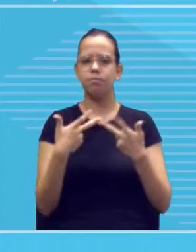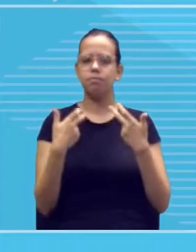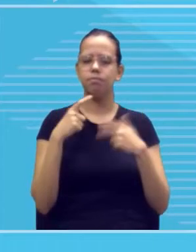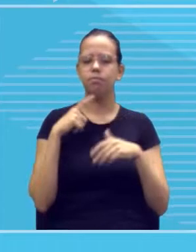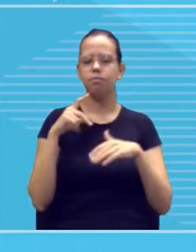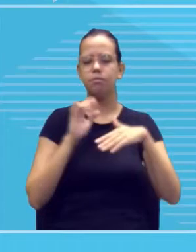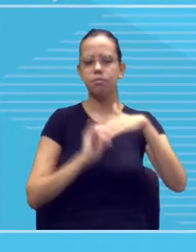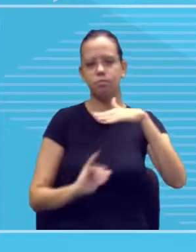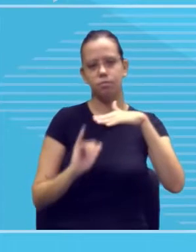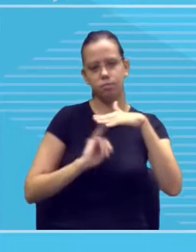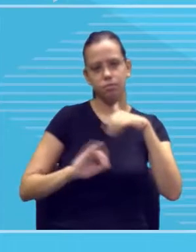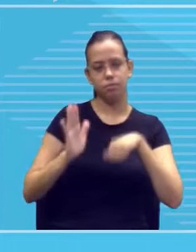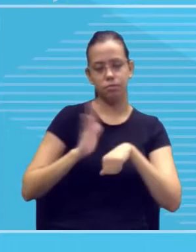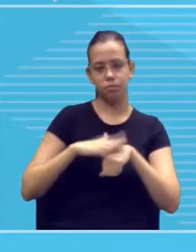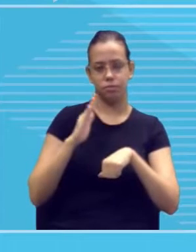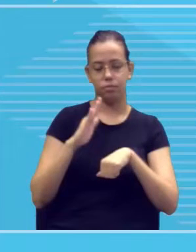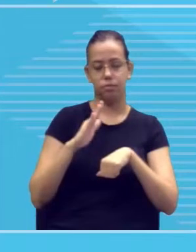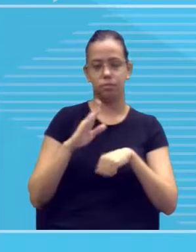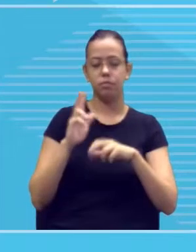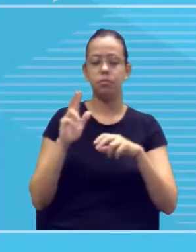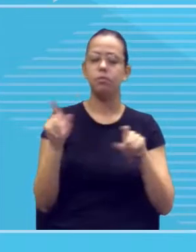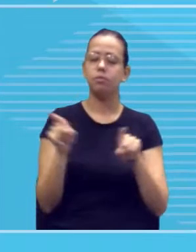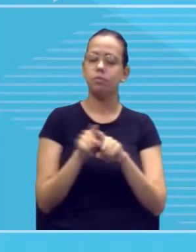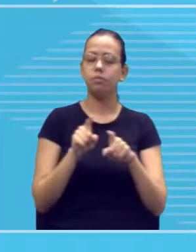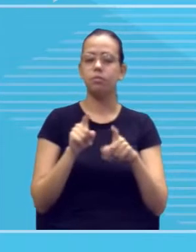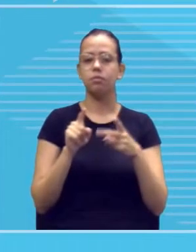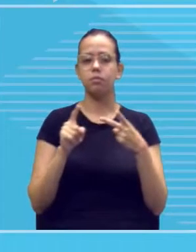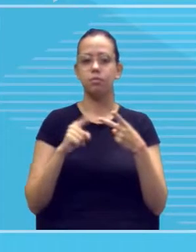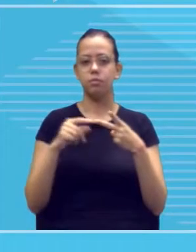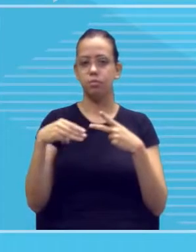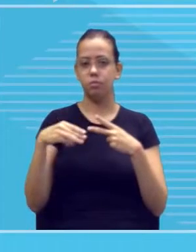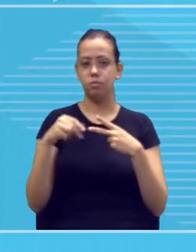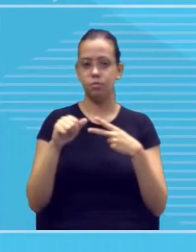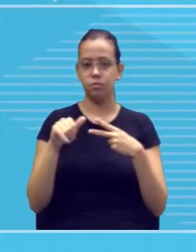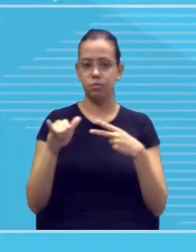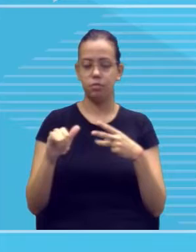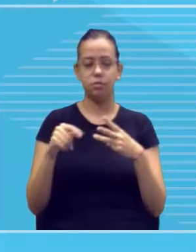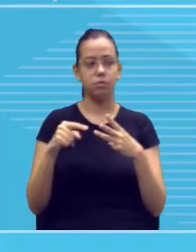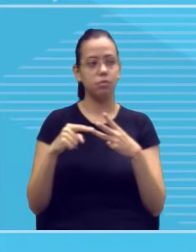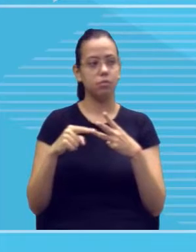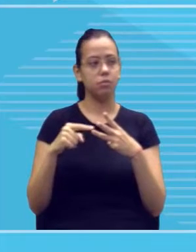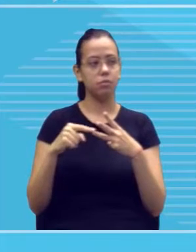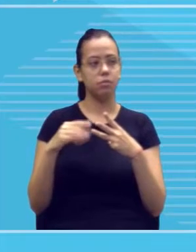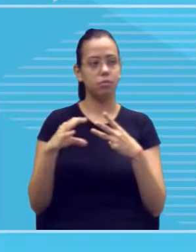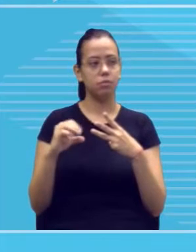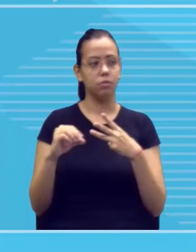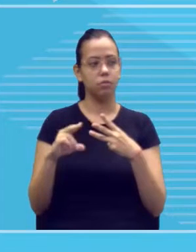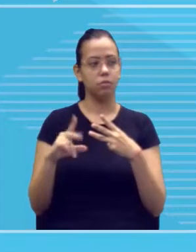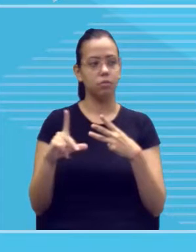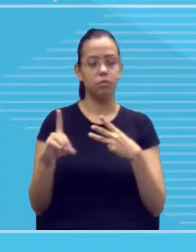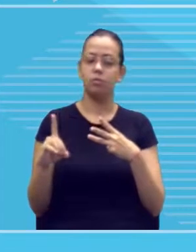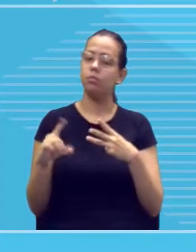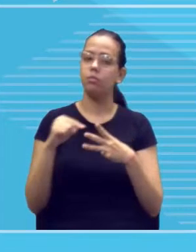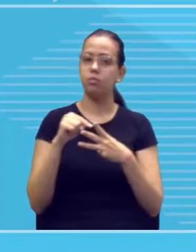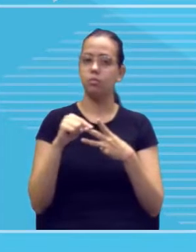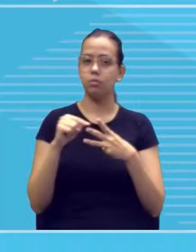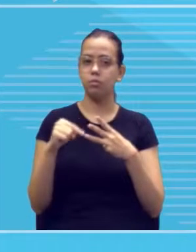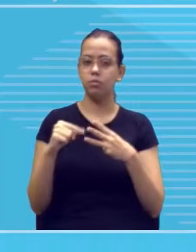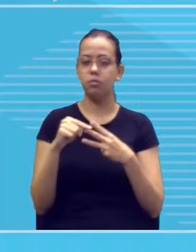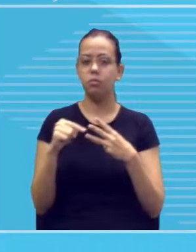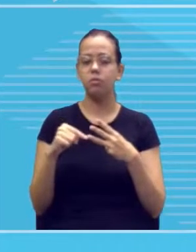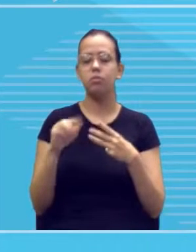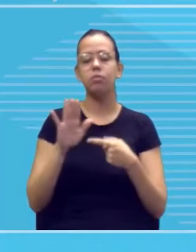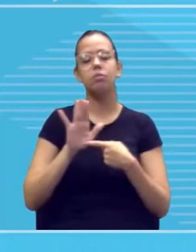informalidade maior por sua vez se você utiliza lei ou code ambos esses verbos eles